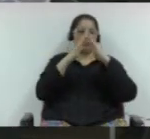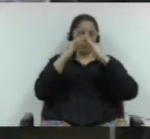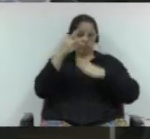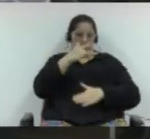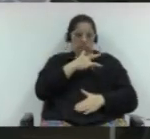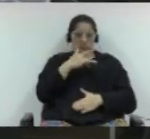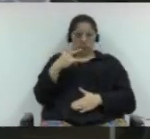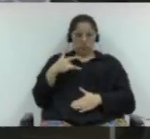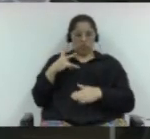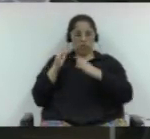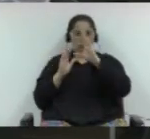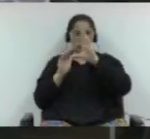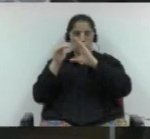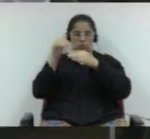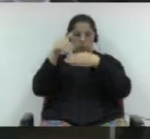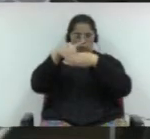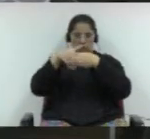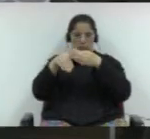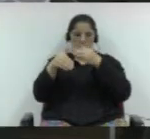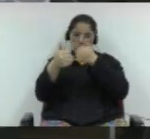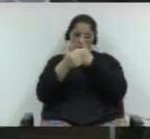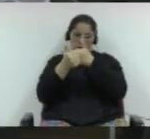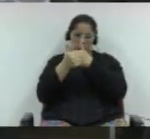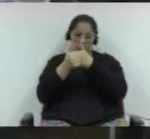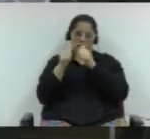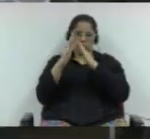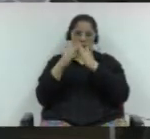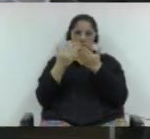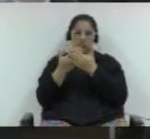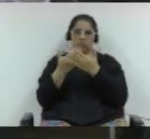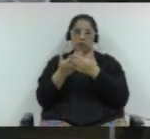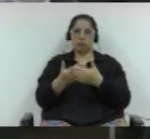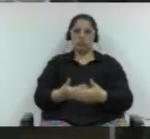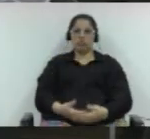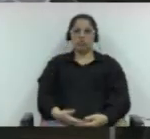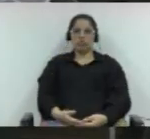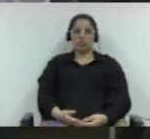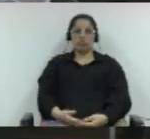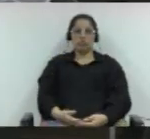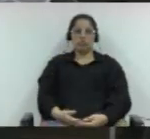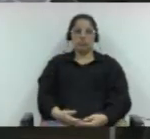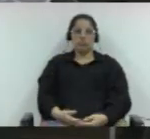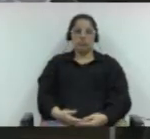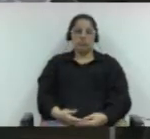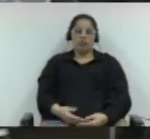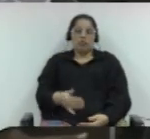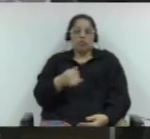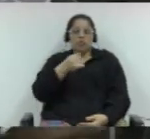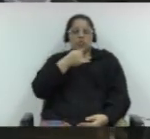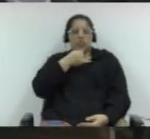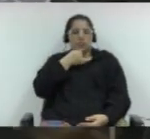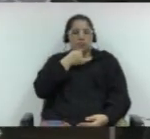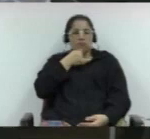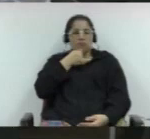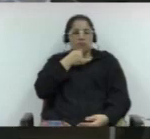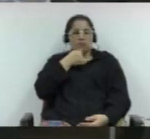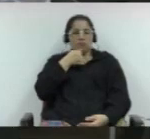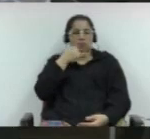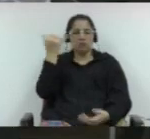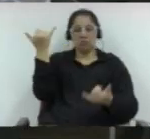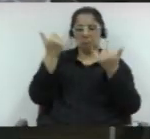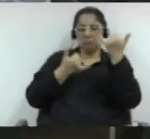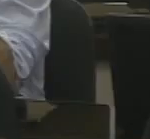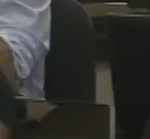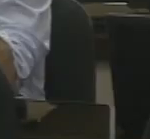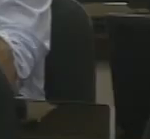alarme chegar à população, principalmente ali daquele bairro, que querem fechar.